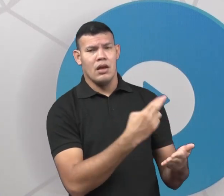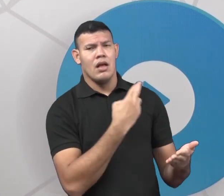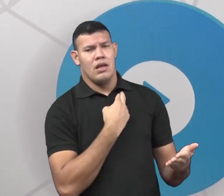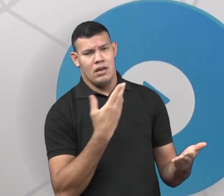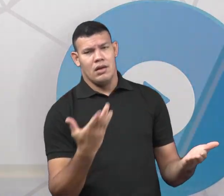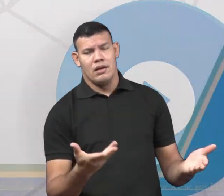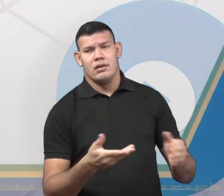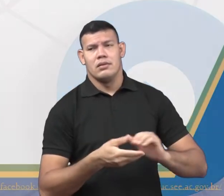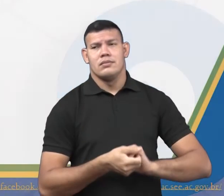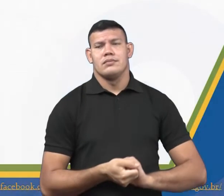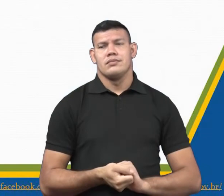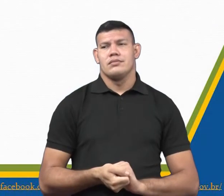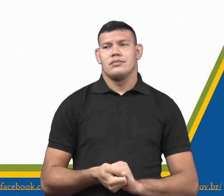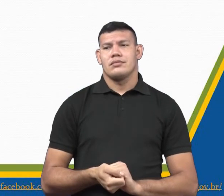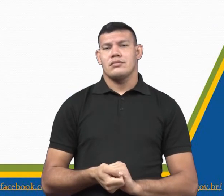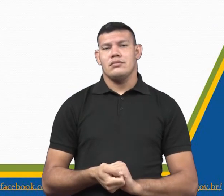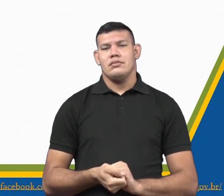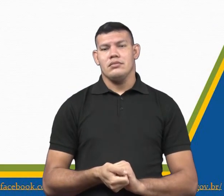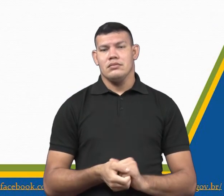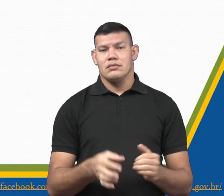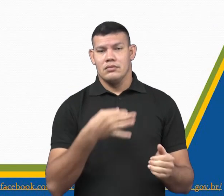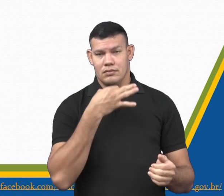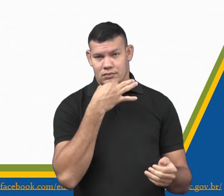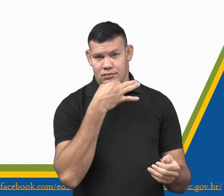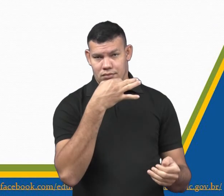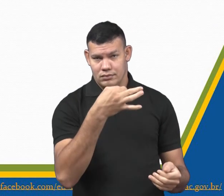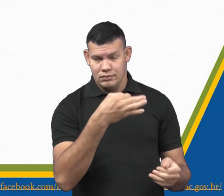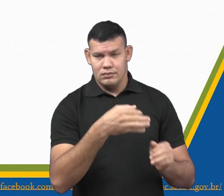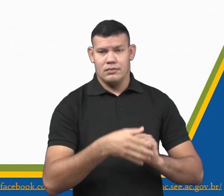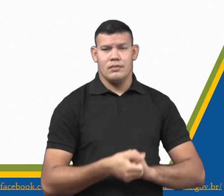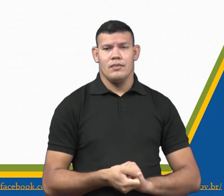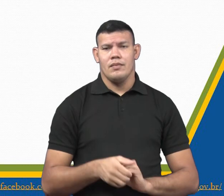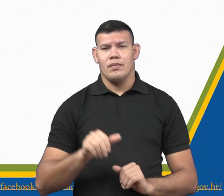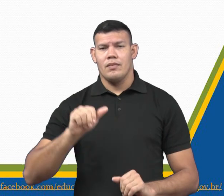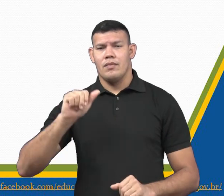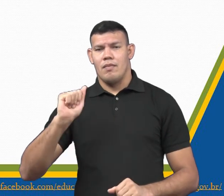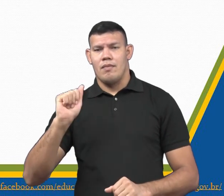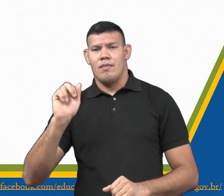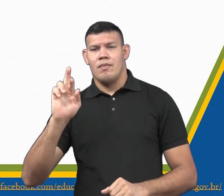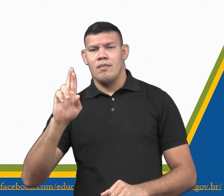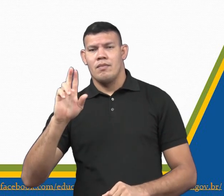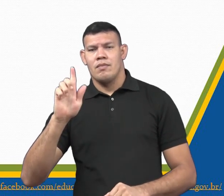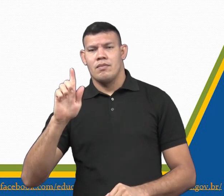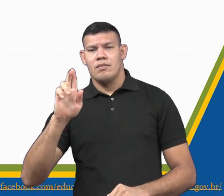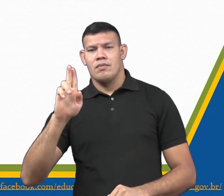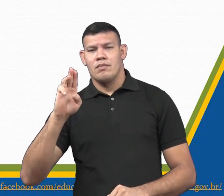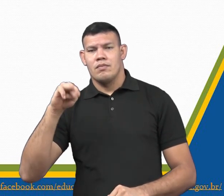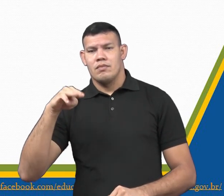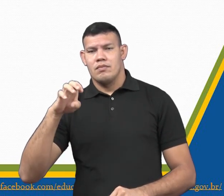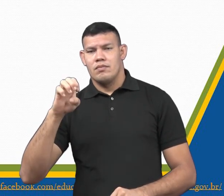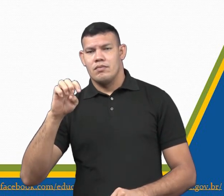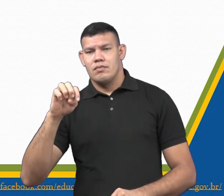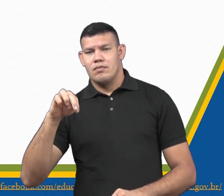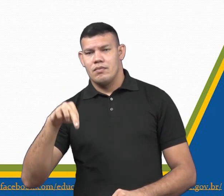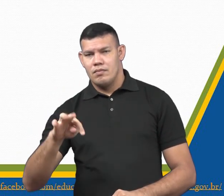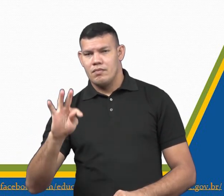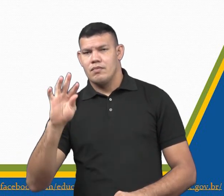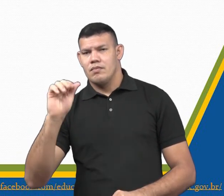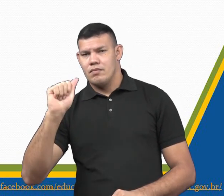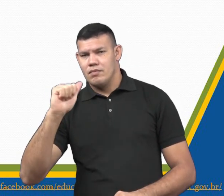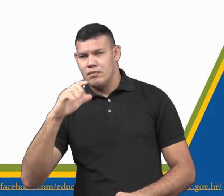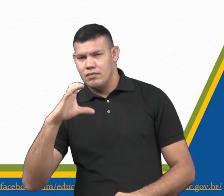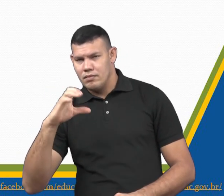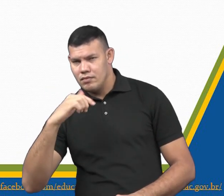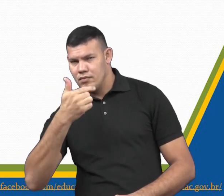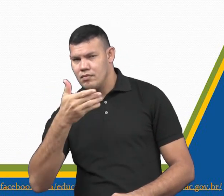seguir. A argumentação. A argumentação é um recurso retórico da linguagem. Esse recurso